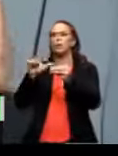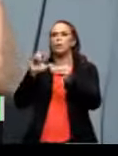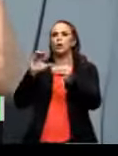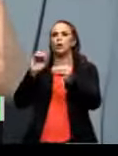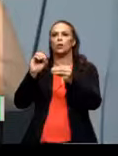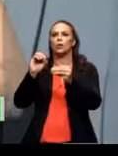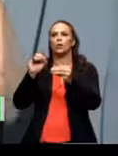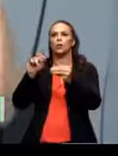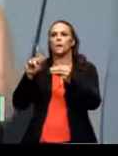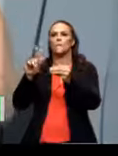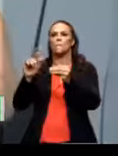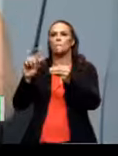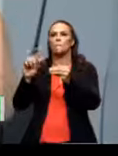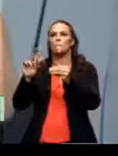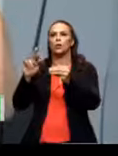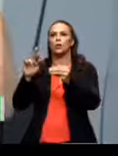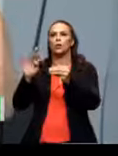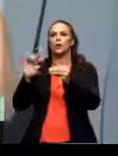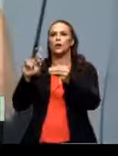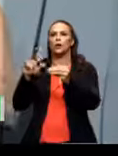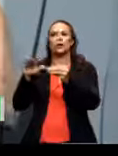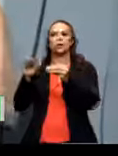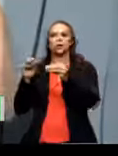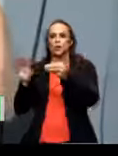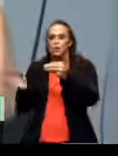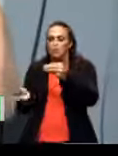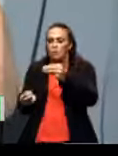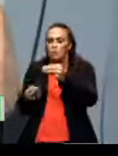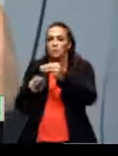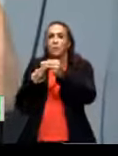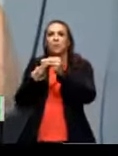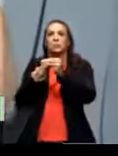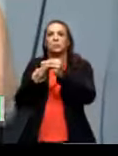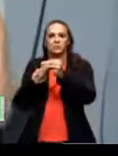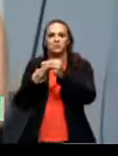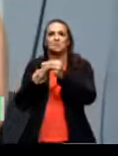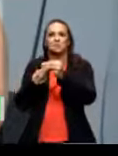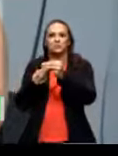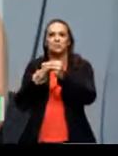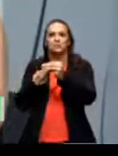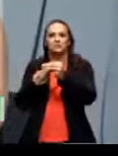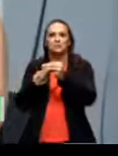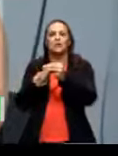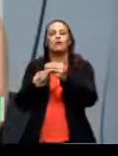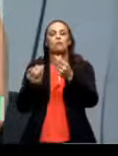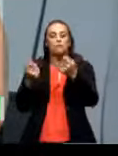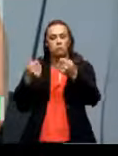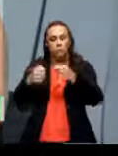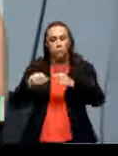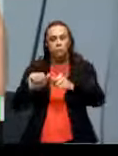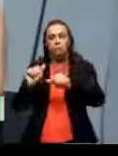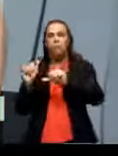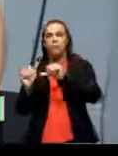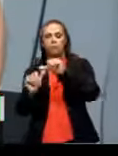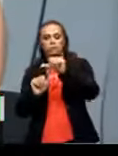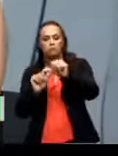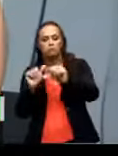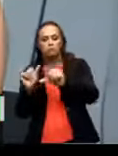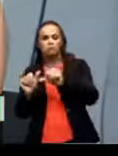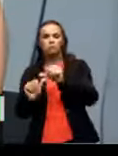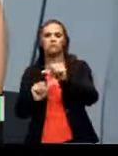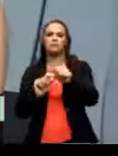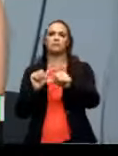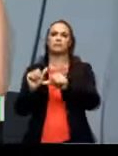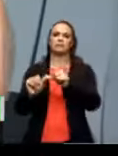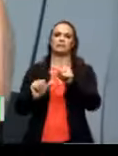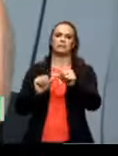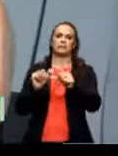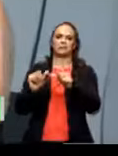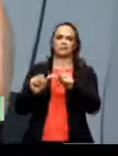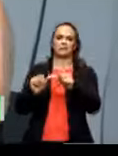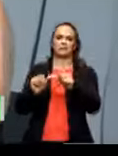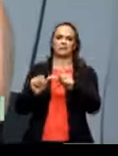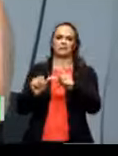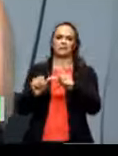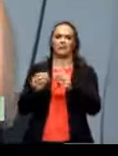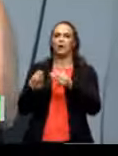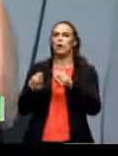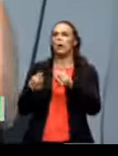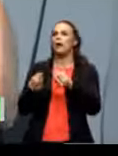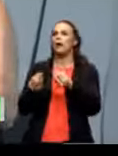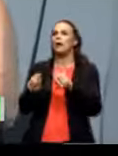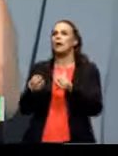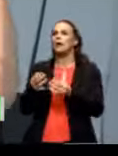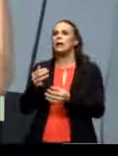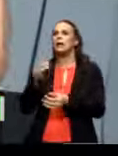de glicídio, né? Você pode aí alterar a proteína no complexo de Golgi, empacotar. Imagine